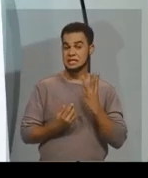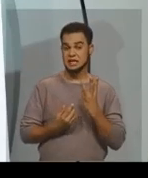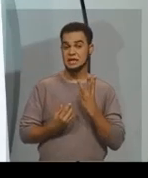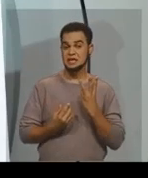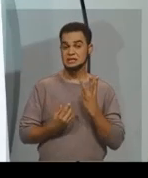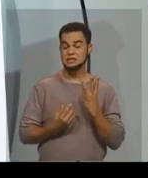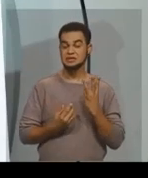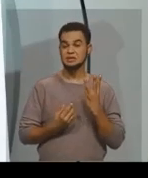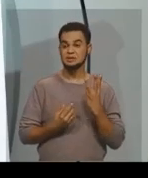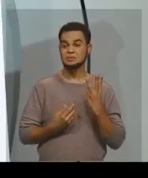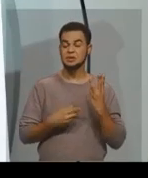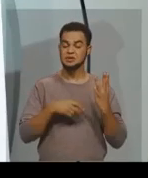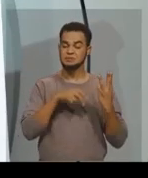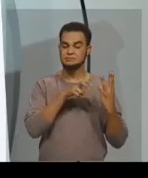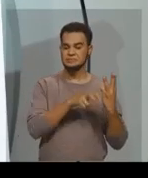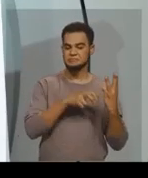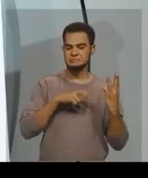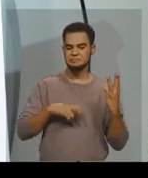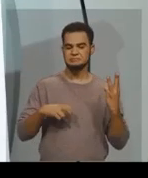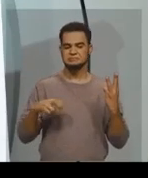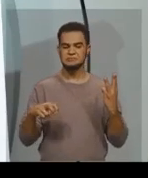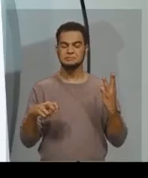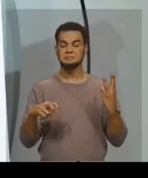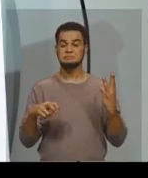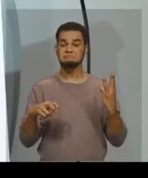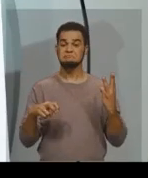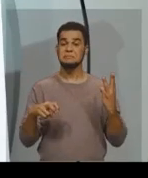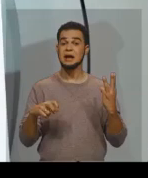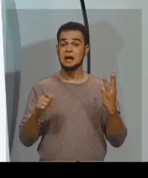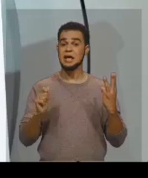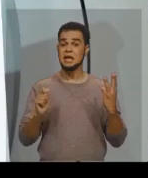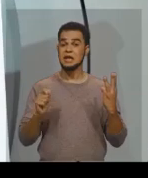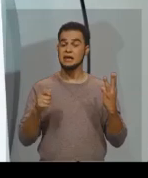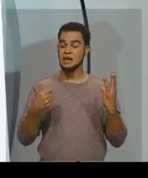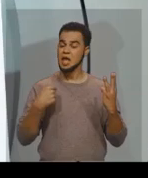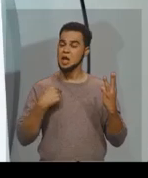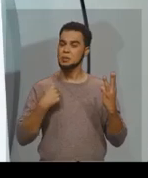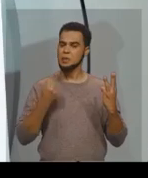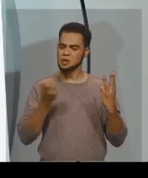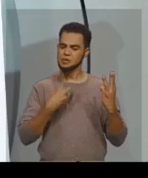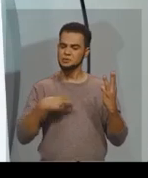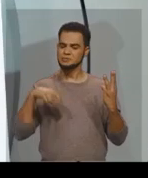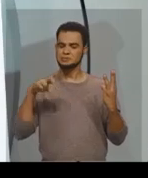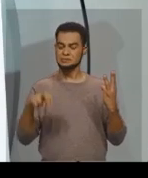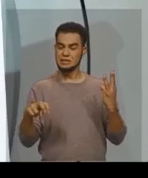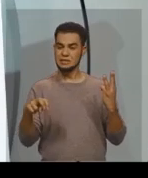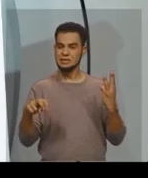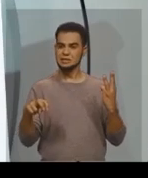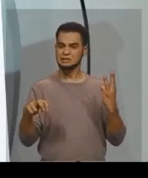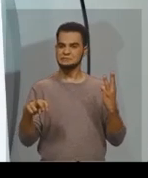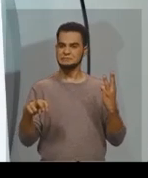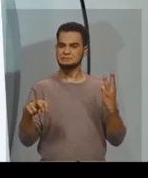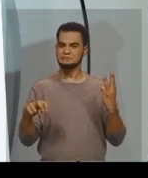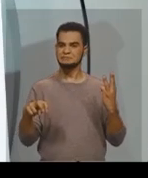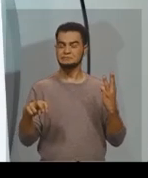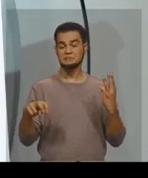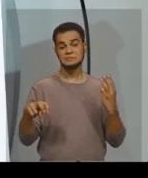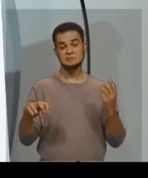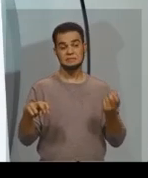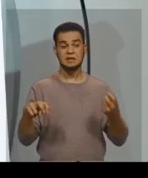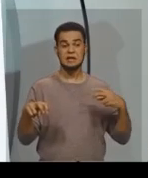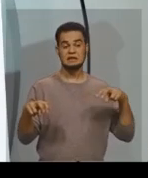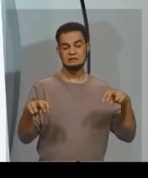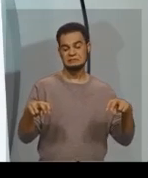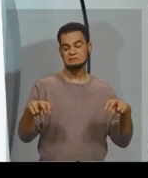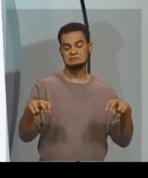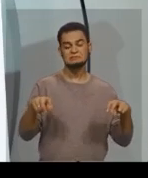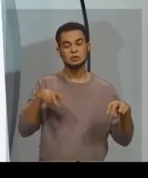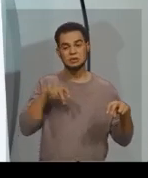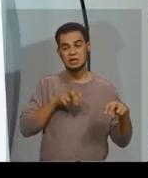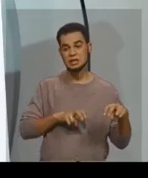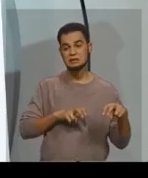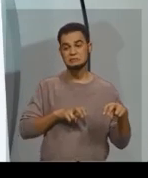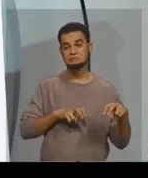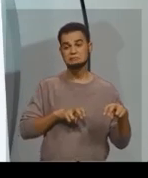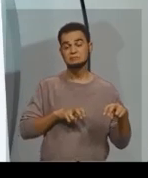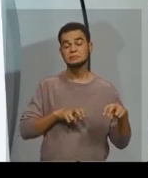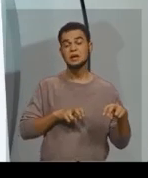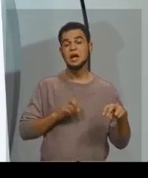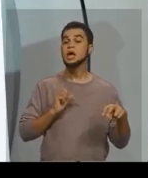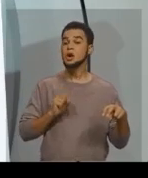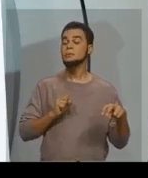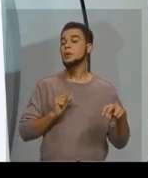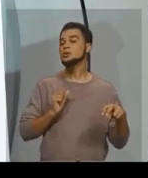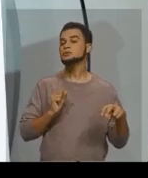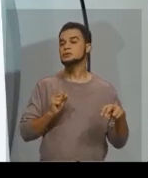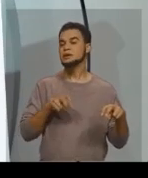sentar de 3 formas diferentes, já que nós somos 3. Ué, vamos pensar, né? Então, o que eu vou fazer? 1, 2, 3, tem